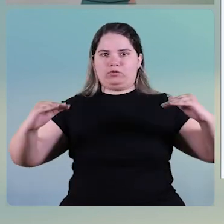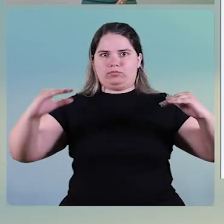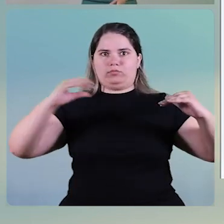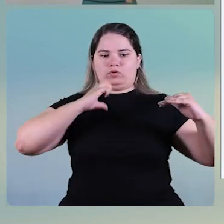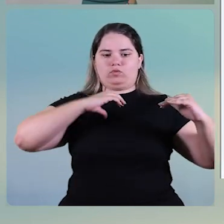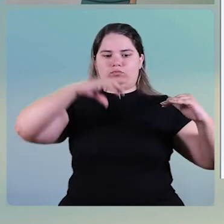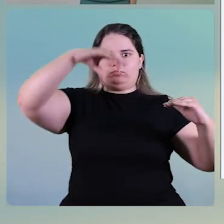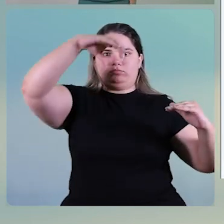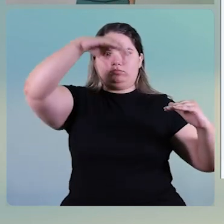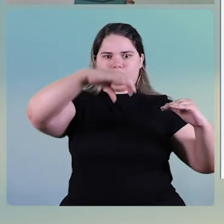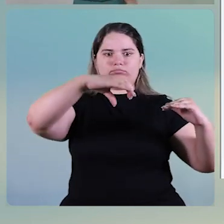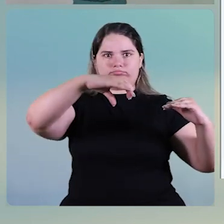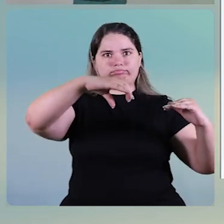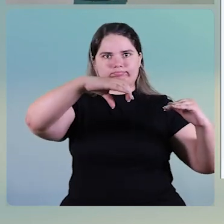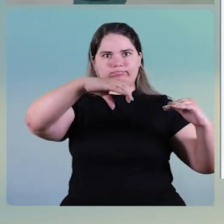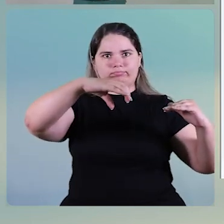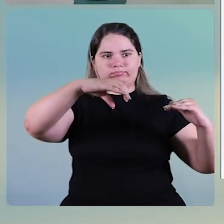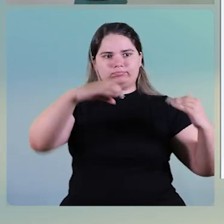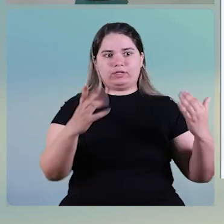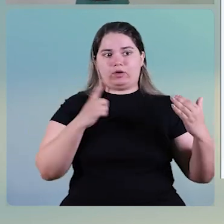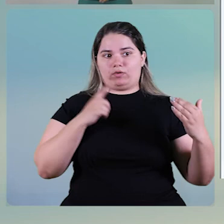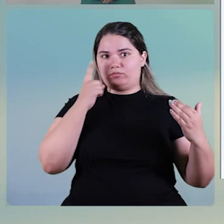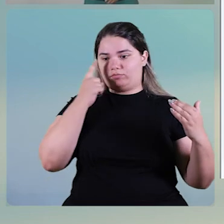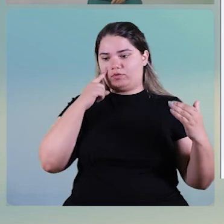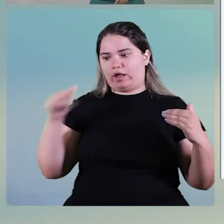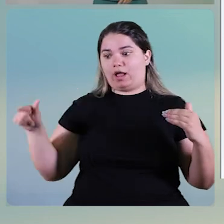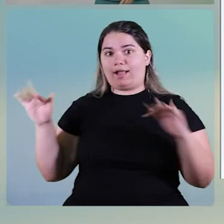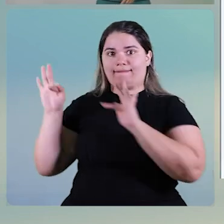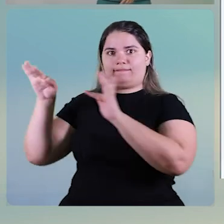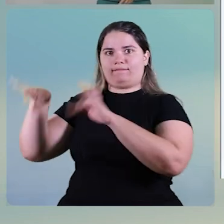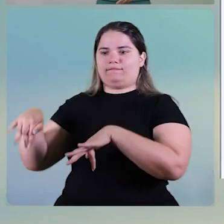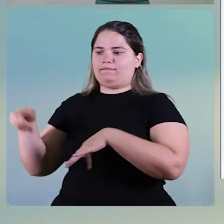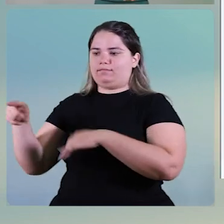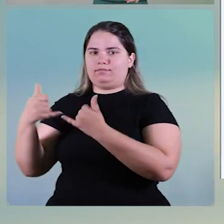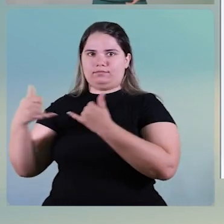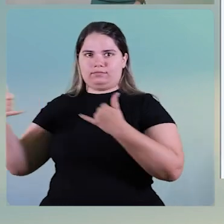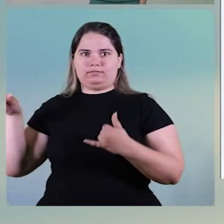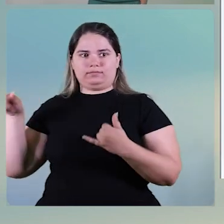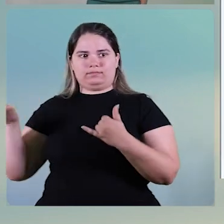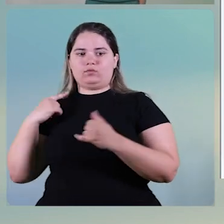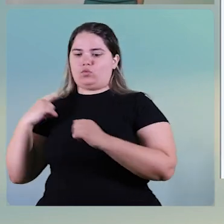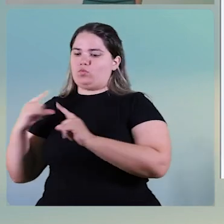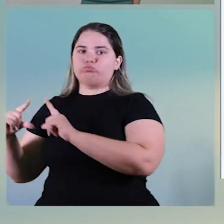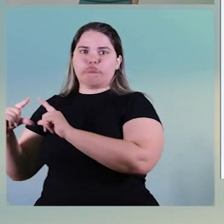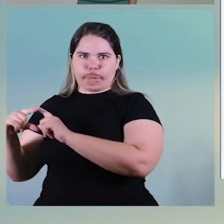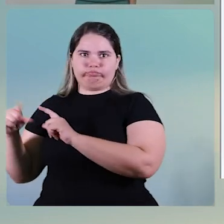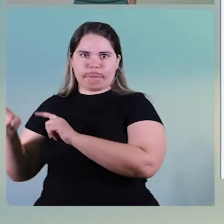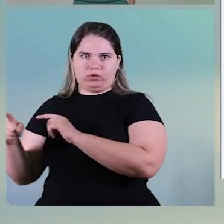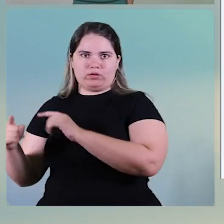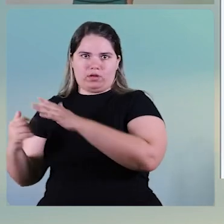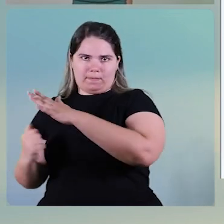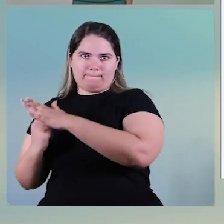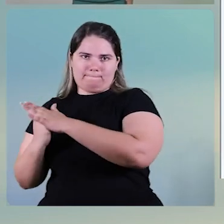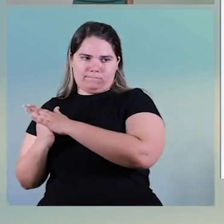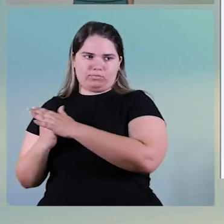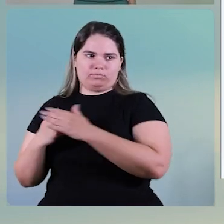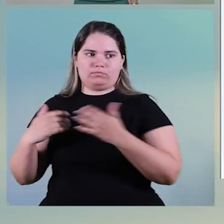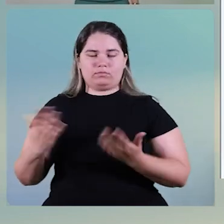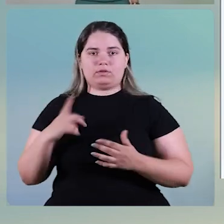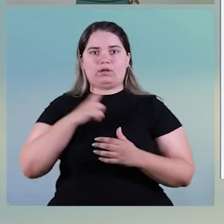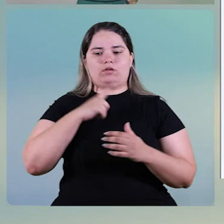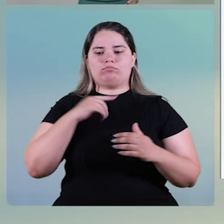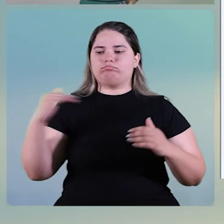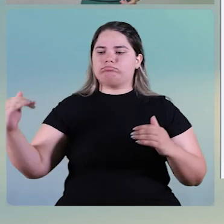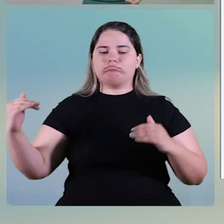as duas extremidades. Vamos colocar numa extremidade o apoio, com o eixo de rotação, e na outra extremidade nós vamos aplicar